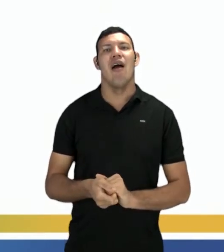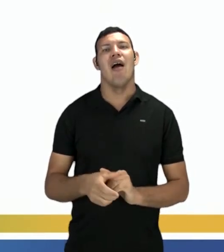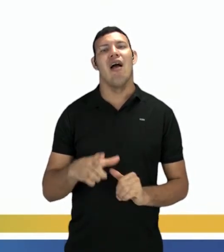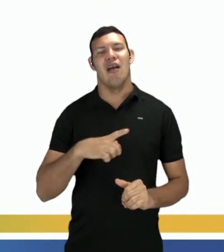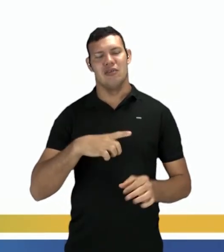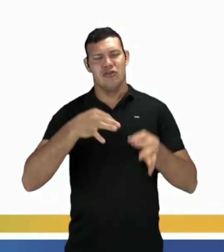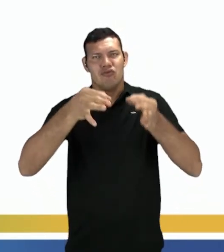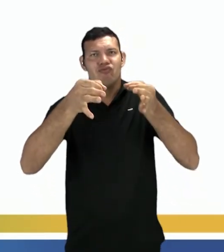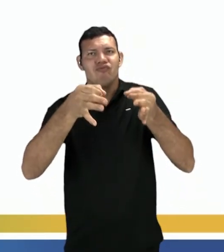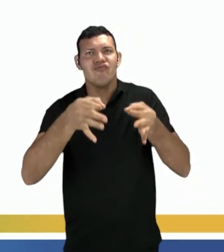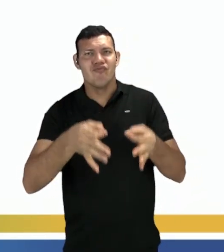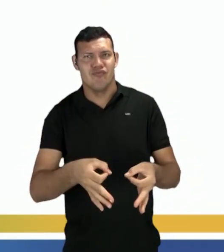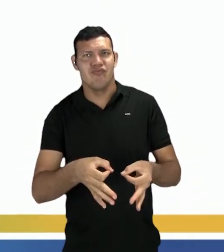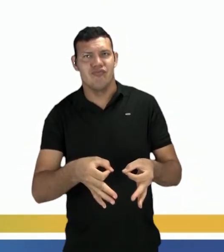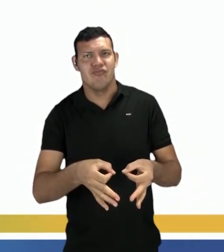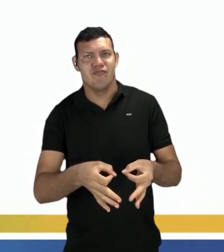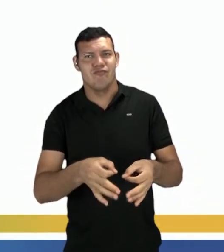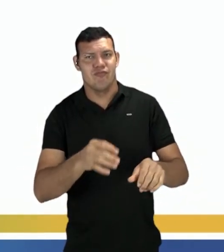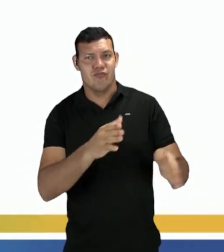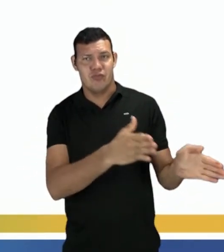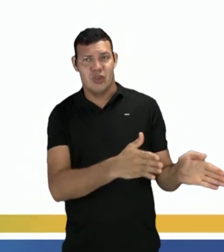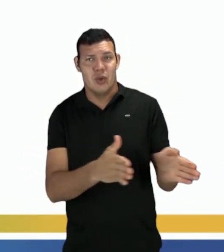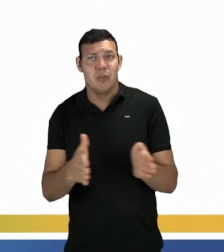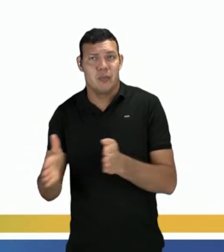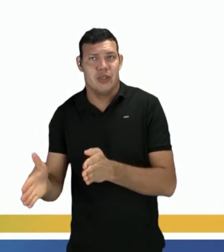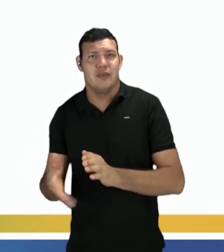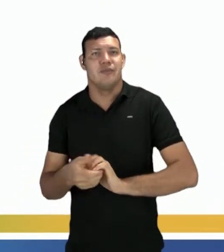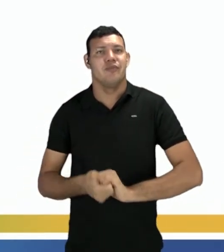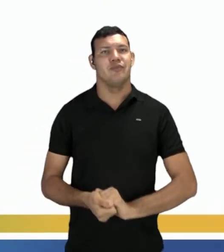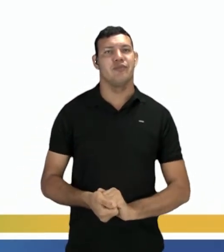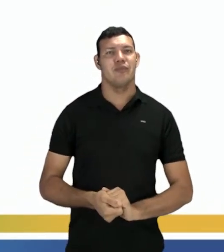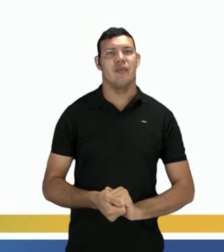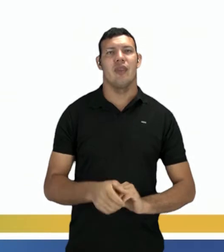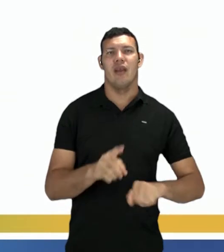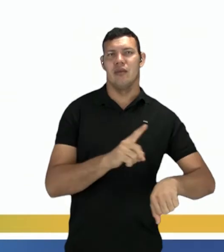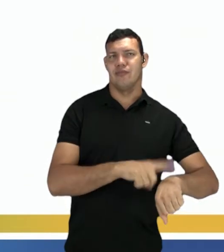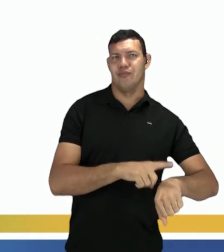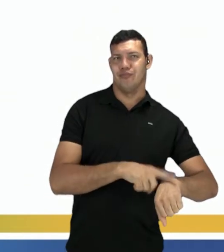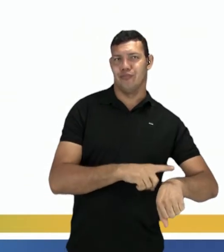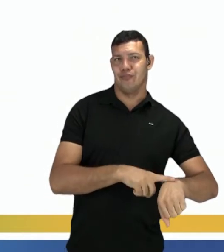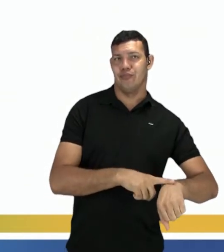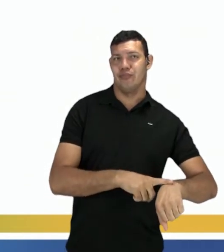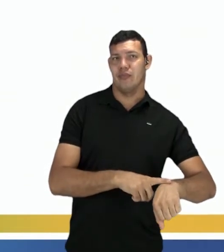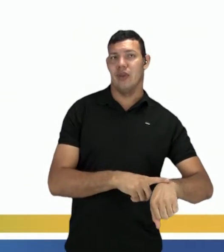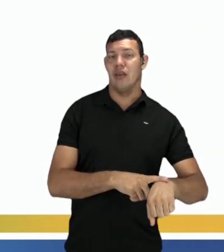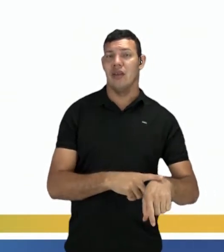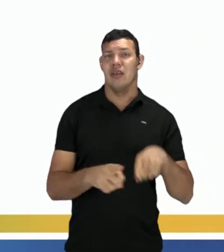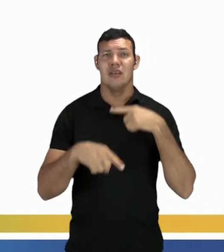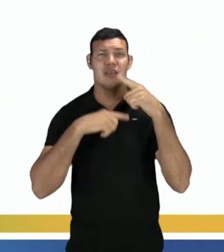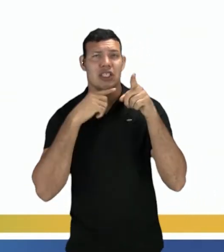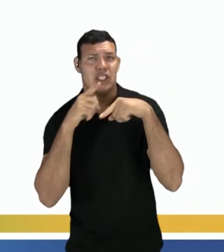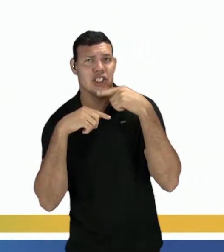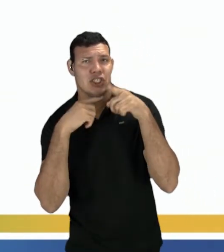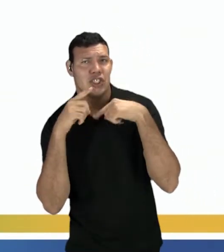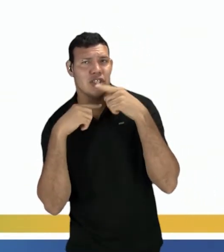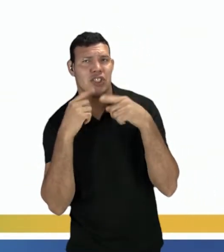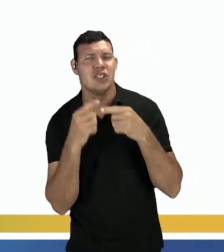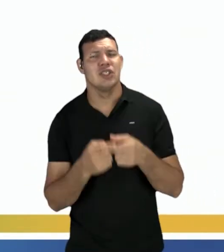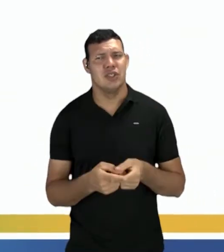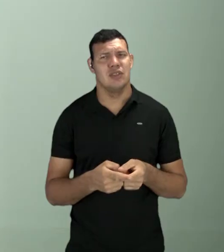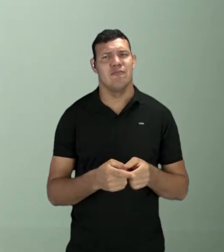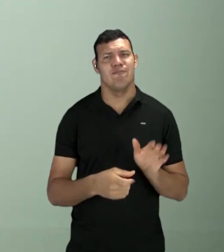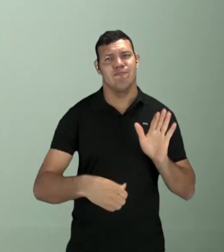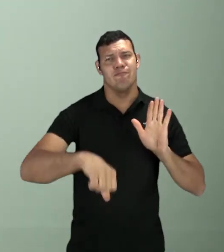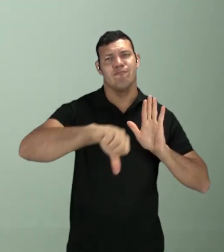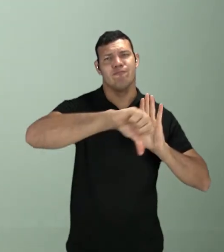é um modelo, uma referência da ciência. Por exemplo, a ciência moderna, onde Newton tinha suas leis,